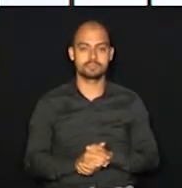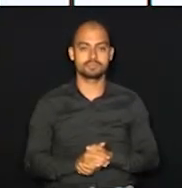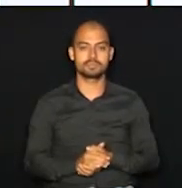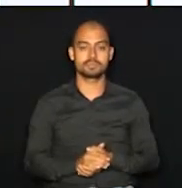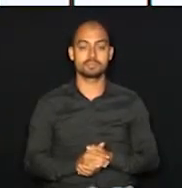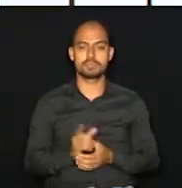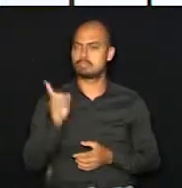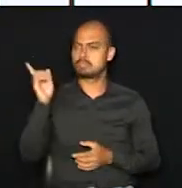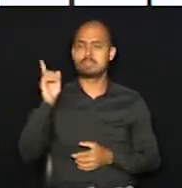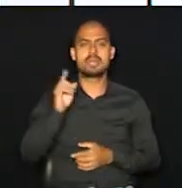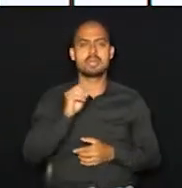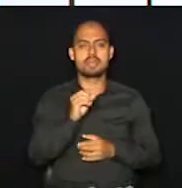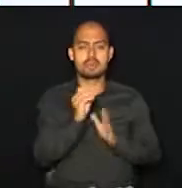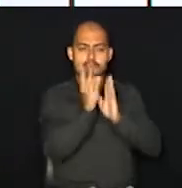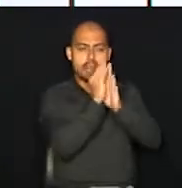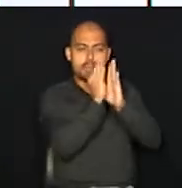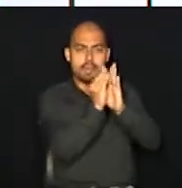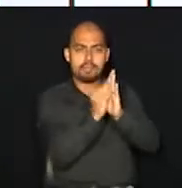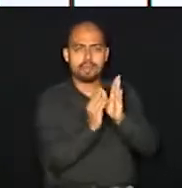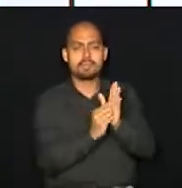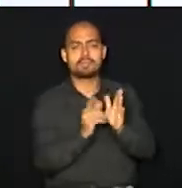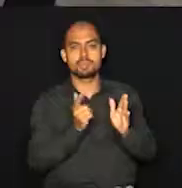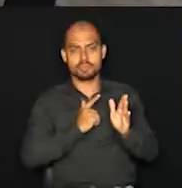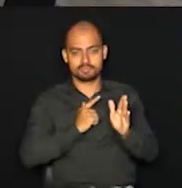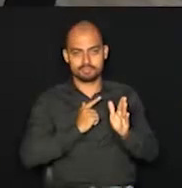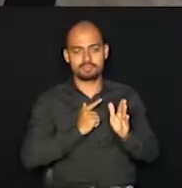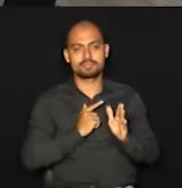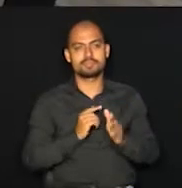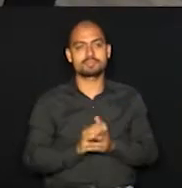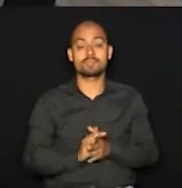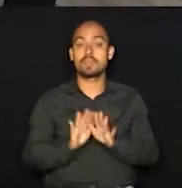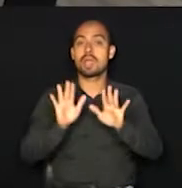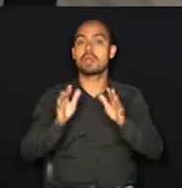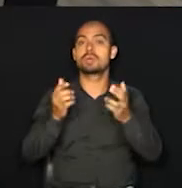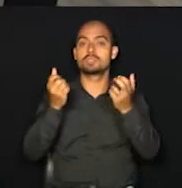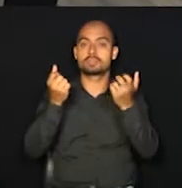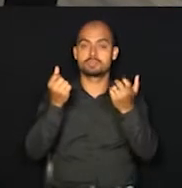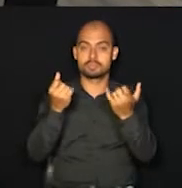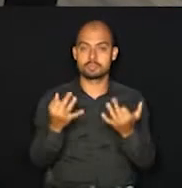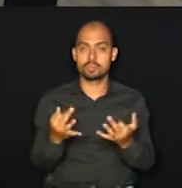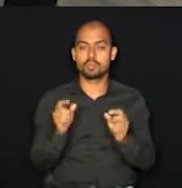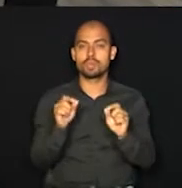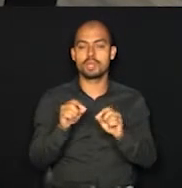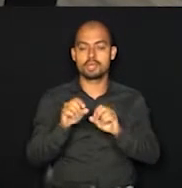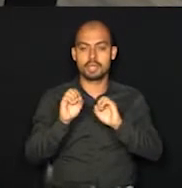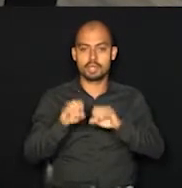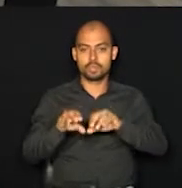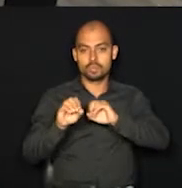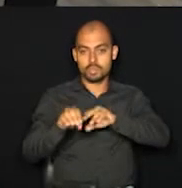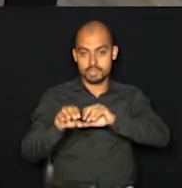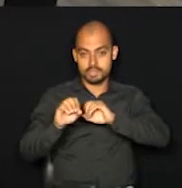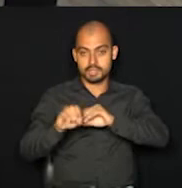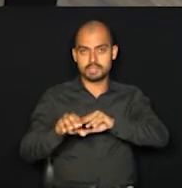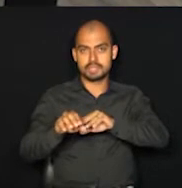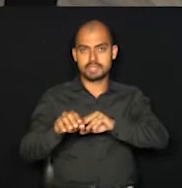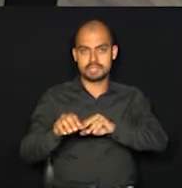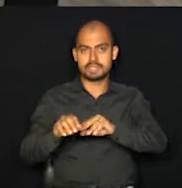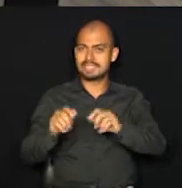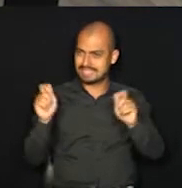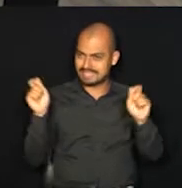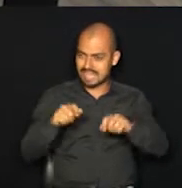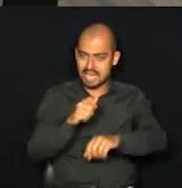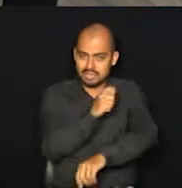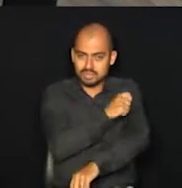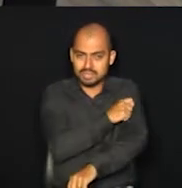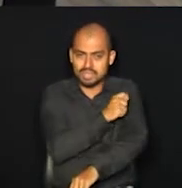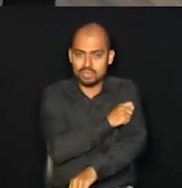www.hortolandia.sp.gov.br. Lá tem todas as atividades e os endereços. Falando um pouquinho agora sobre educação, ainda dá tempo daqueles estudantes